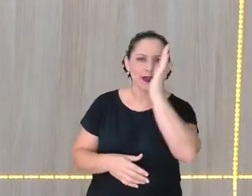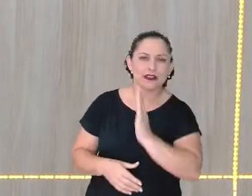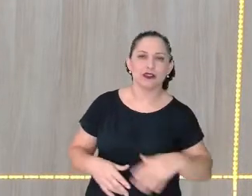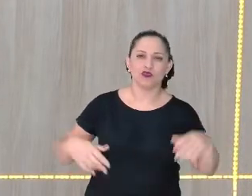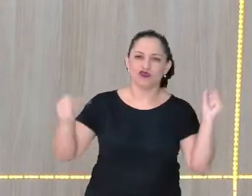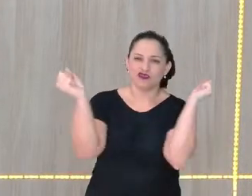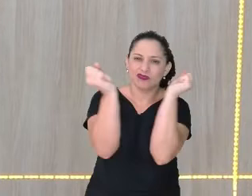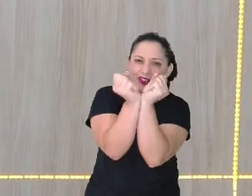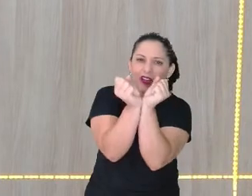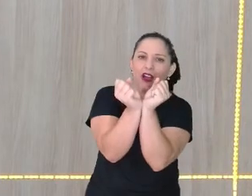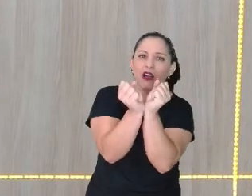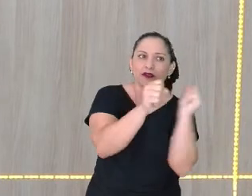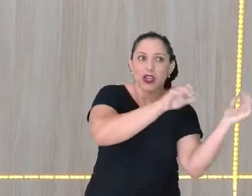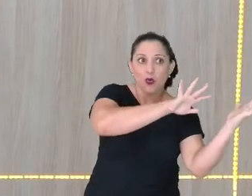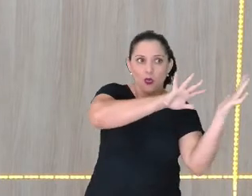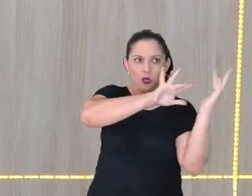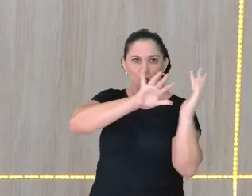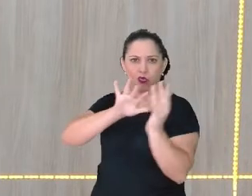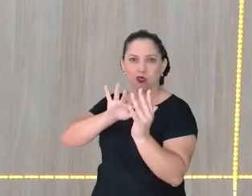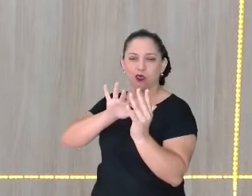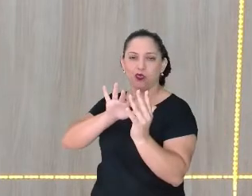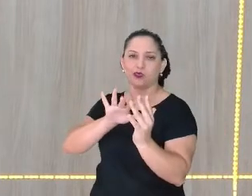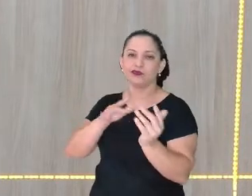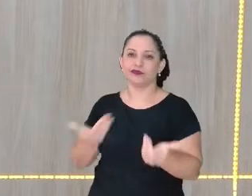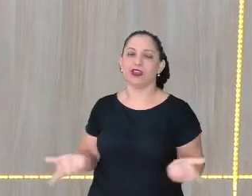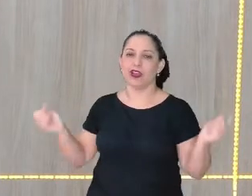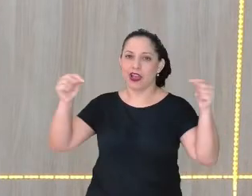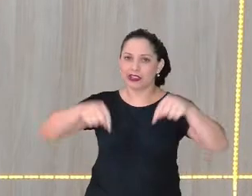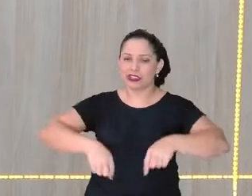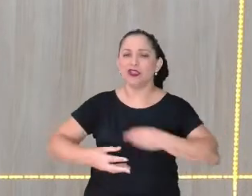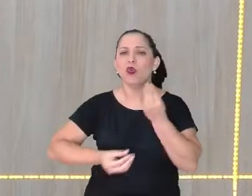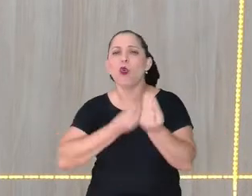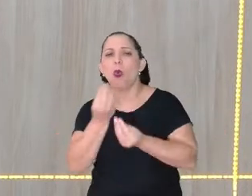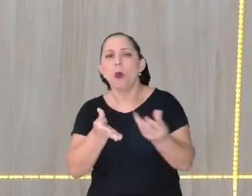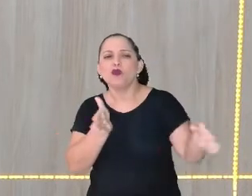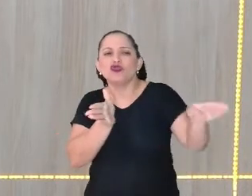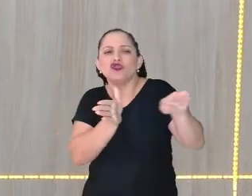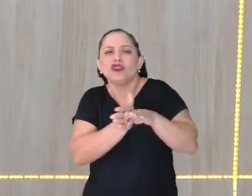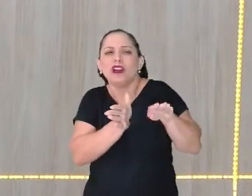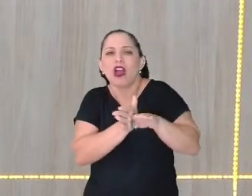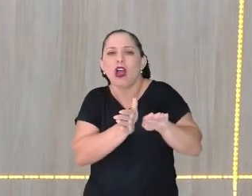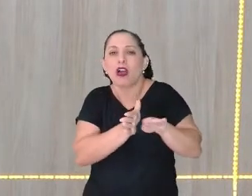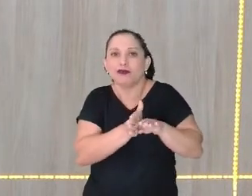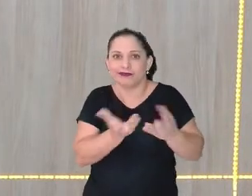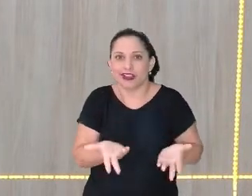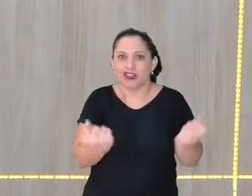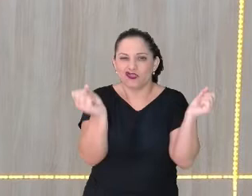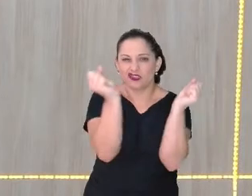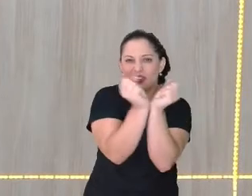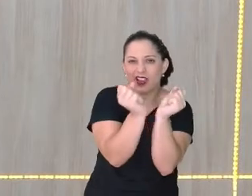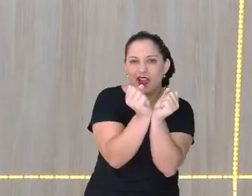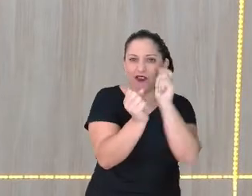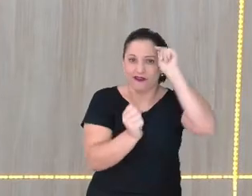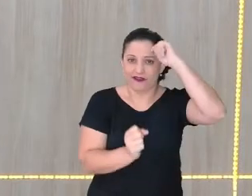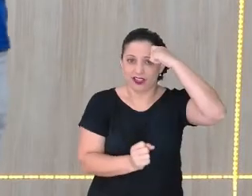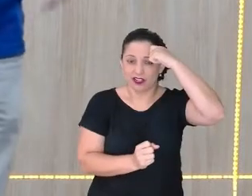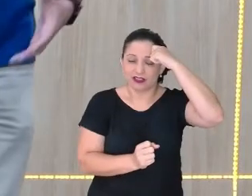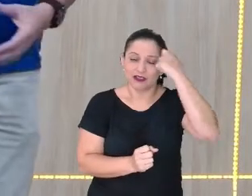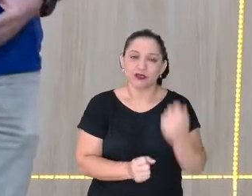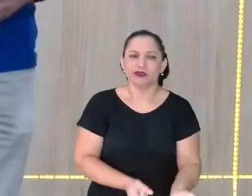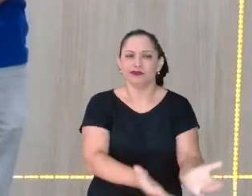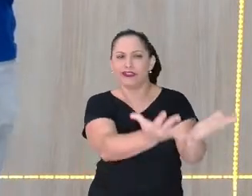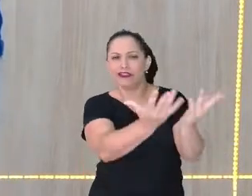que chegou aqui, né, os primeiros, como é que chegaram os primeiros escravos, né, escravizados africanos, por